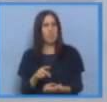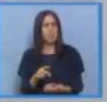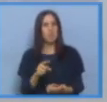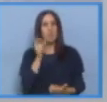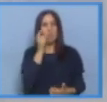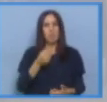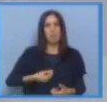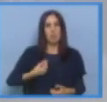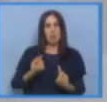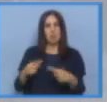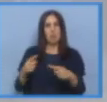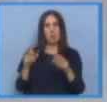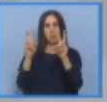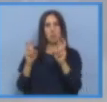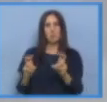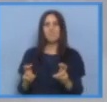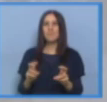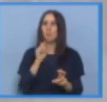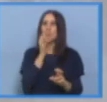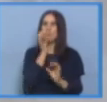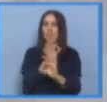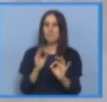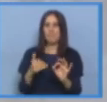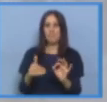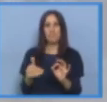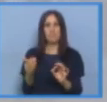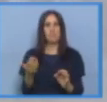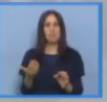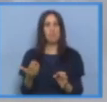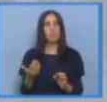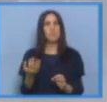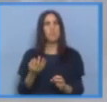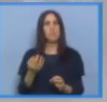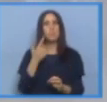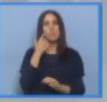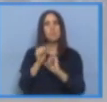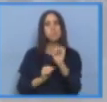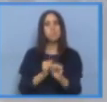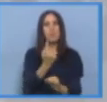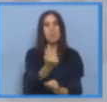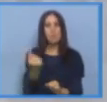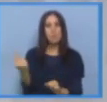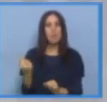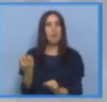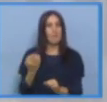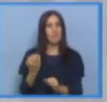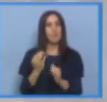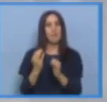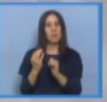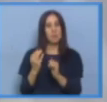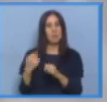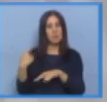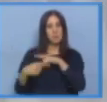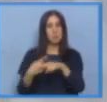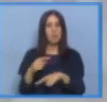quem se preocupa com essas temáticas será uma oportunidade fantástica, não só para conhecer cada uma das tradições que ali está,